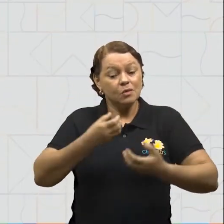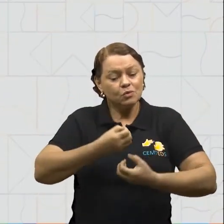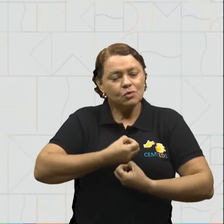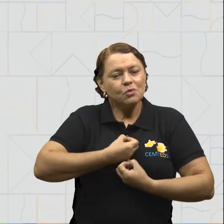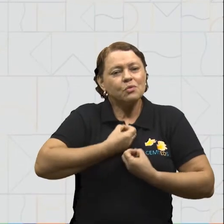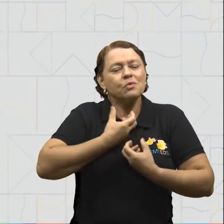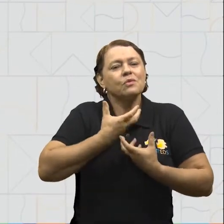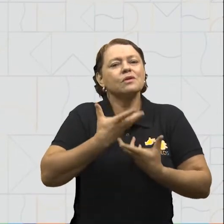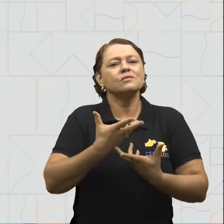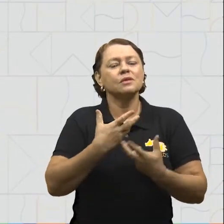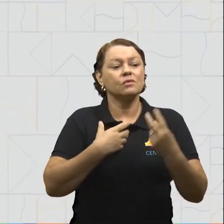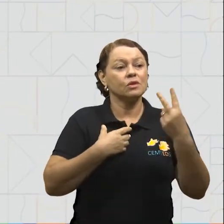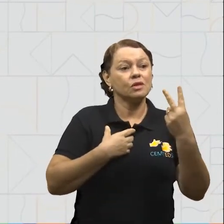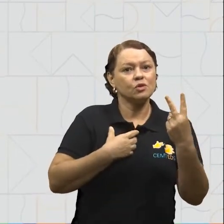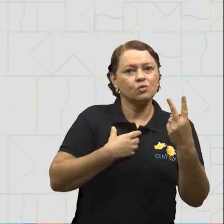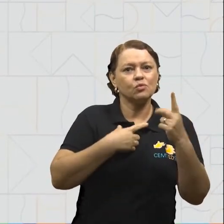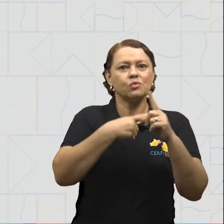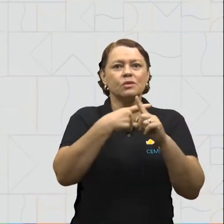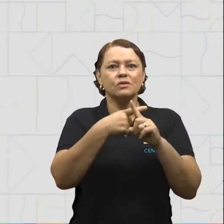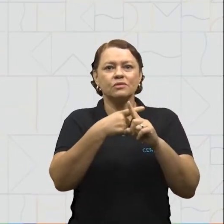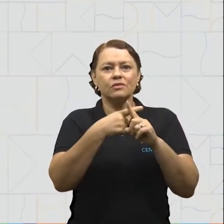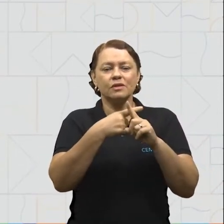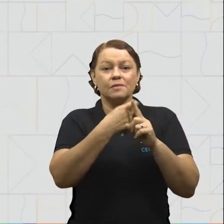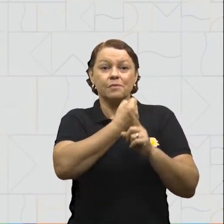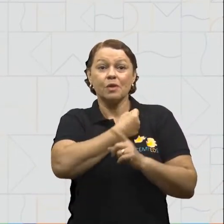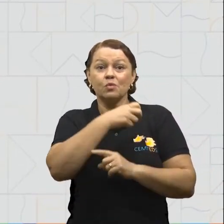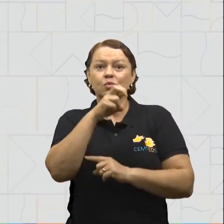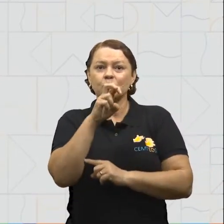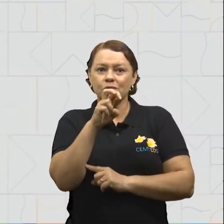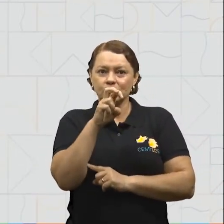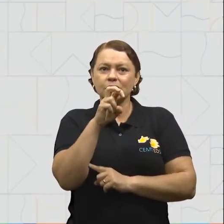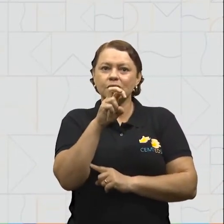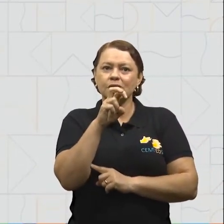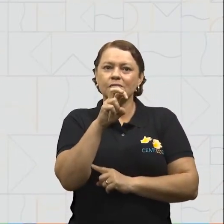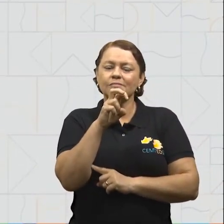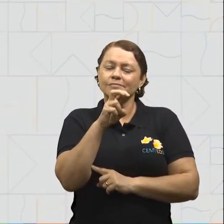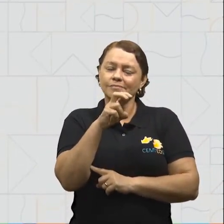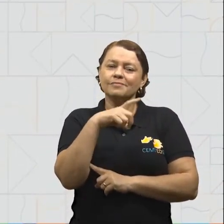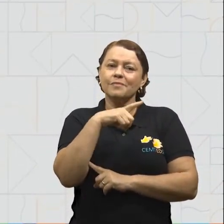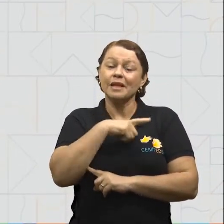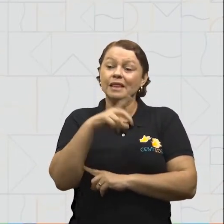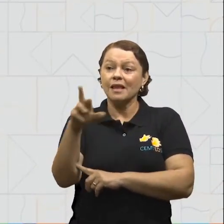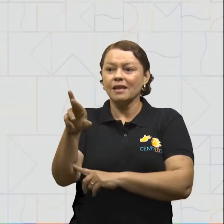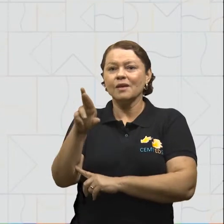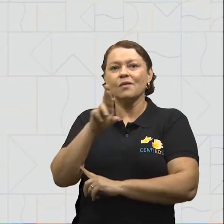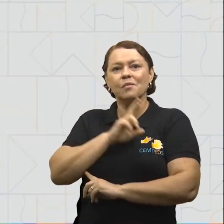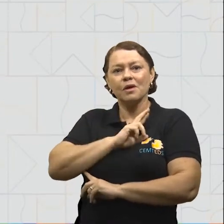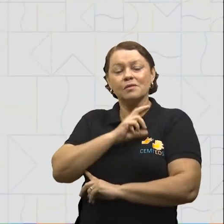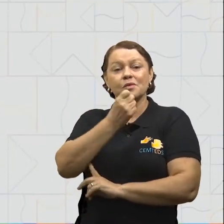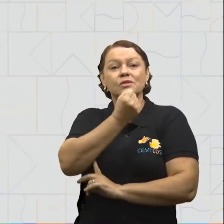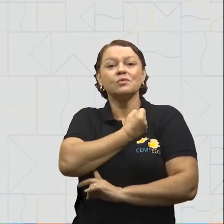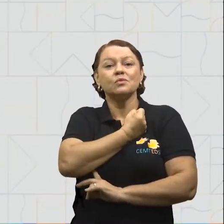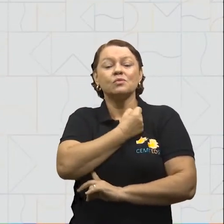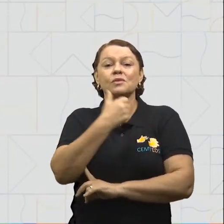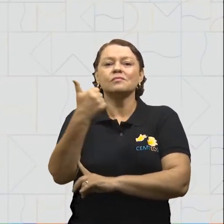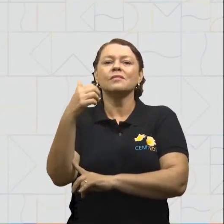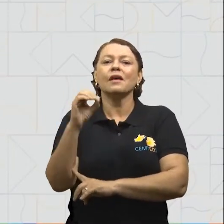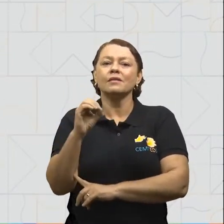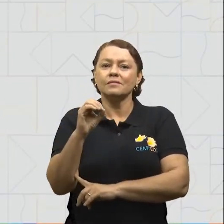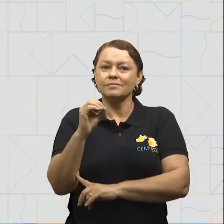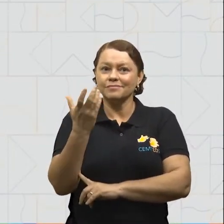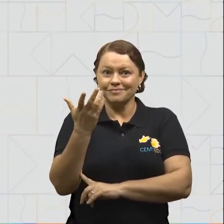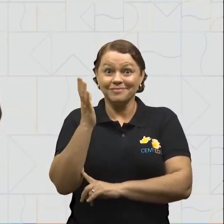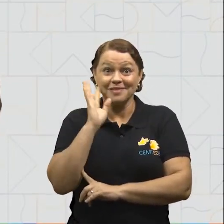que duas vezes o número 5 tem como resultado um número 10